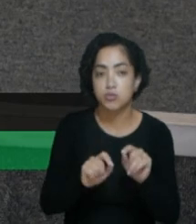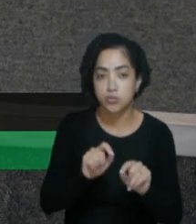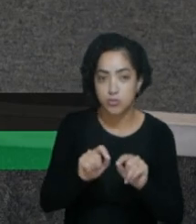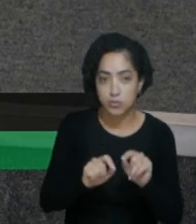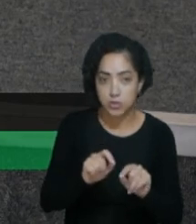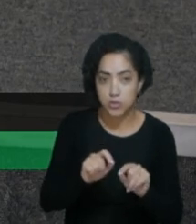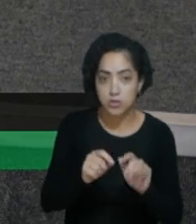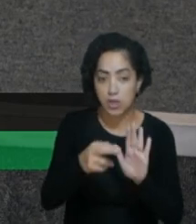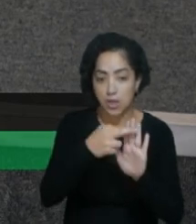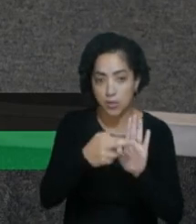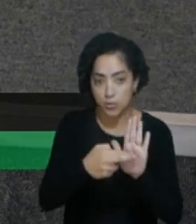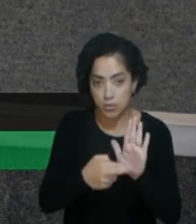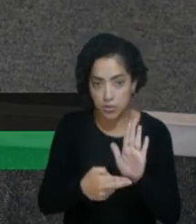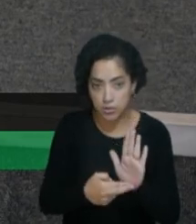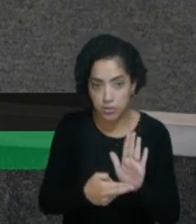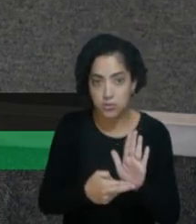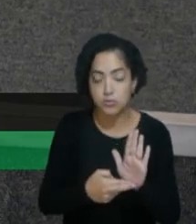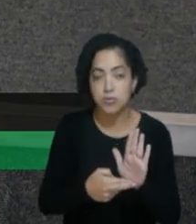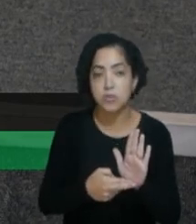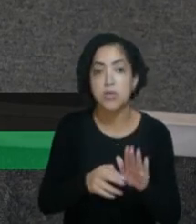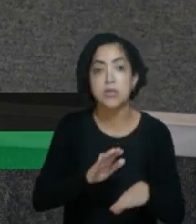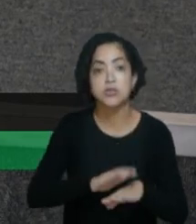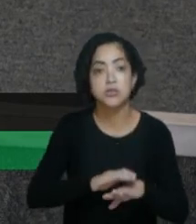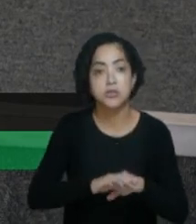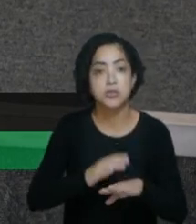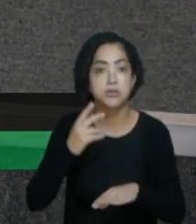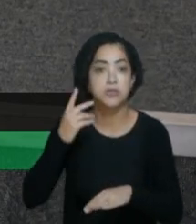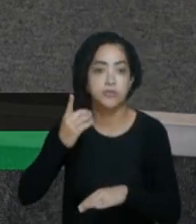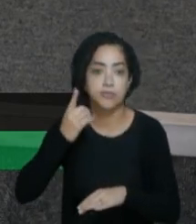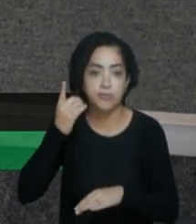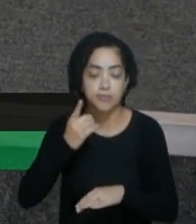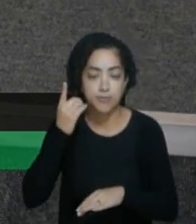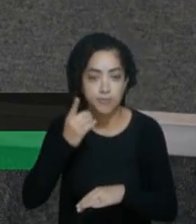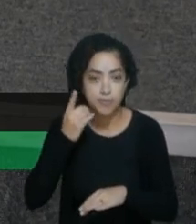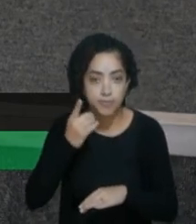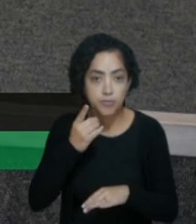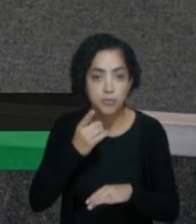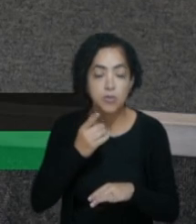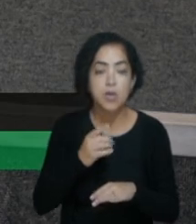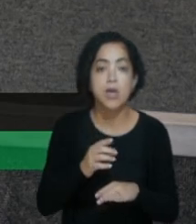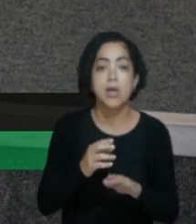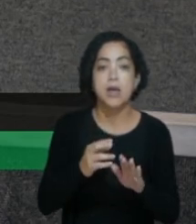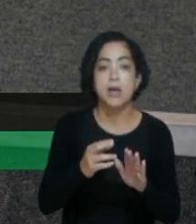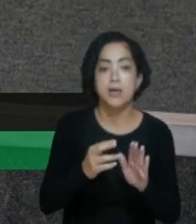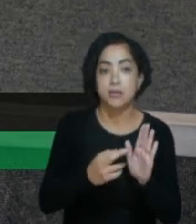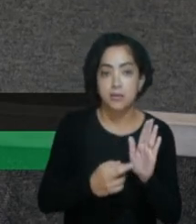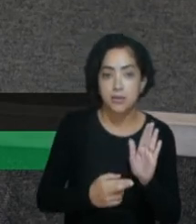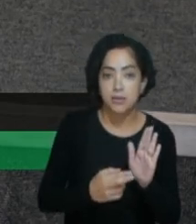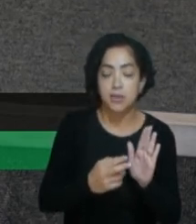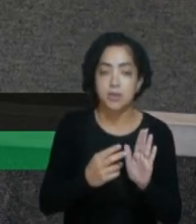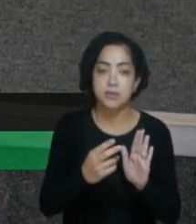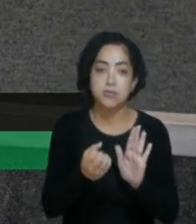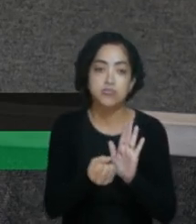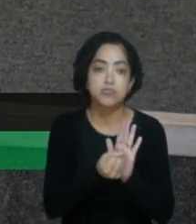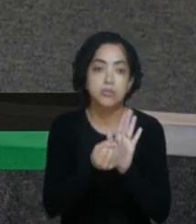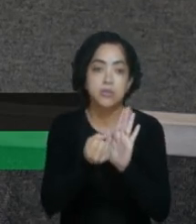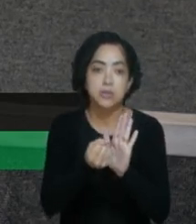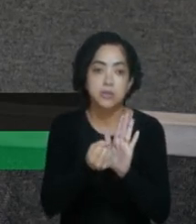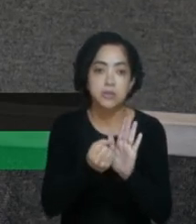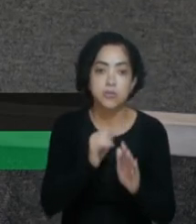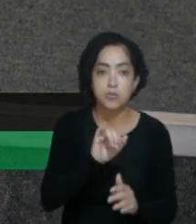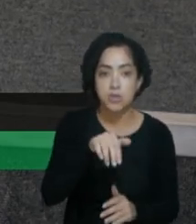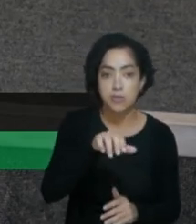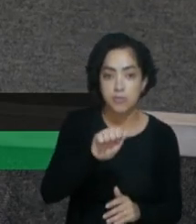a regularidade processual da matéria de iniciativa parlamentar que verse sobre a declaração de patrimônio seja material ou imaterial como no caso